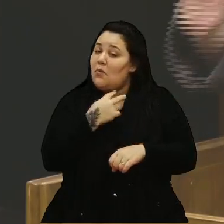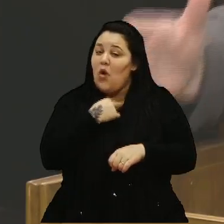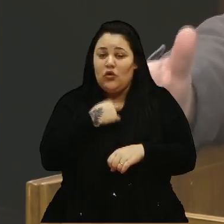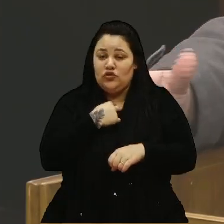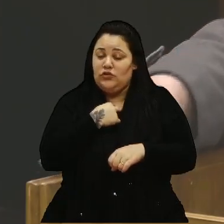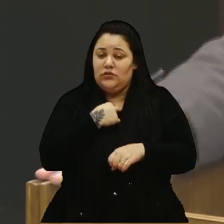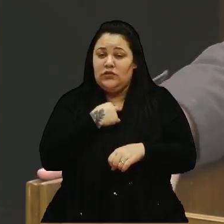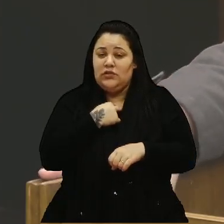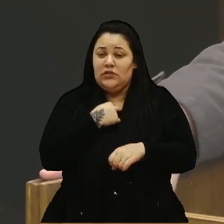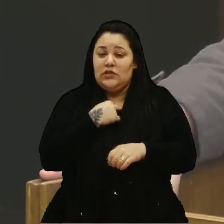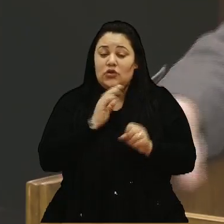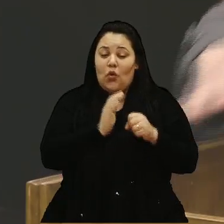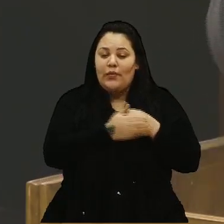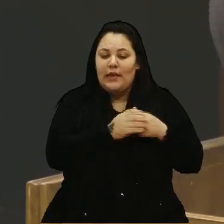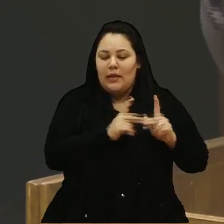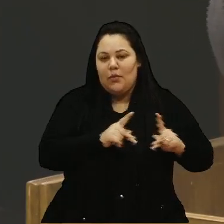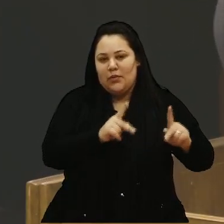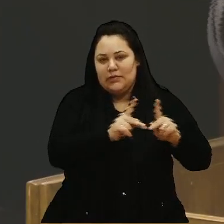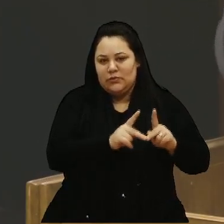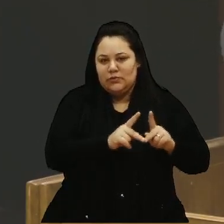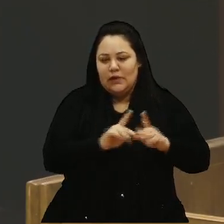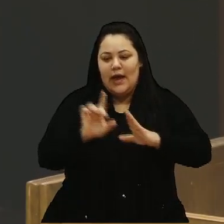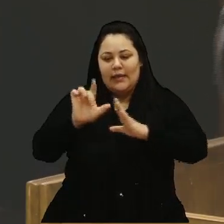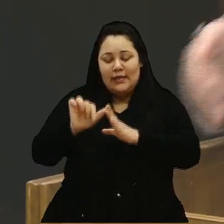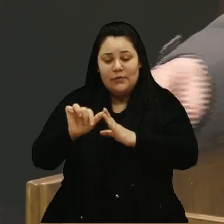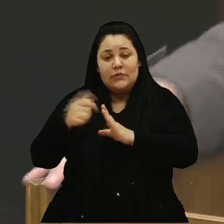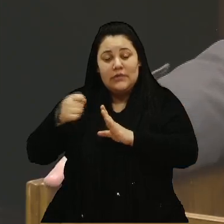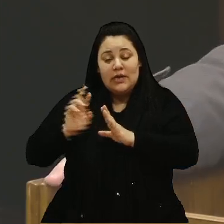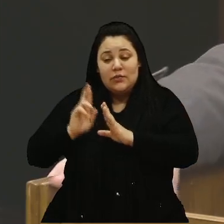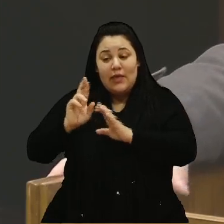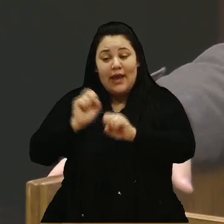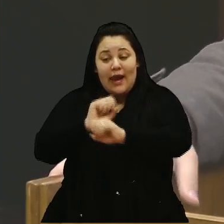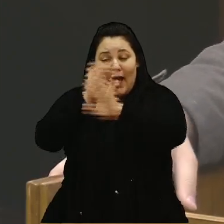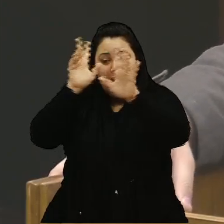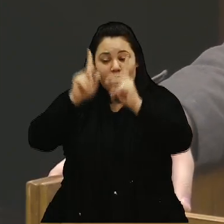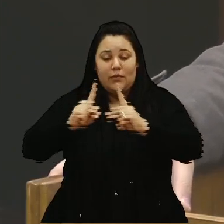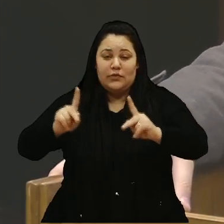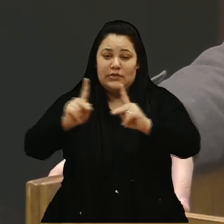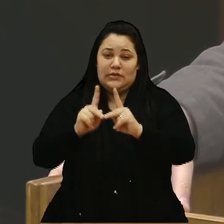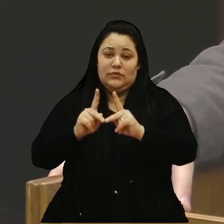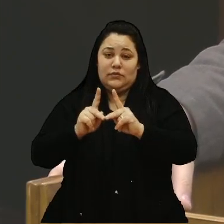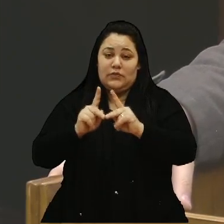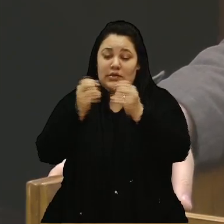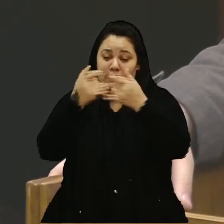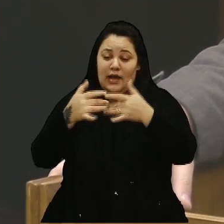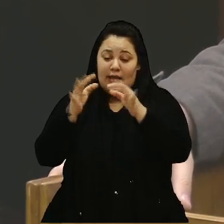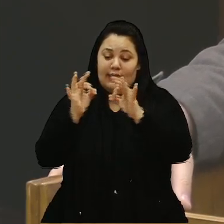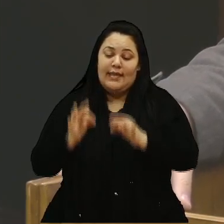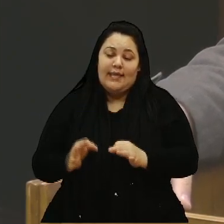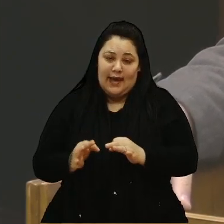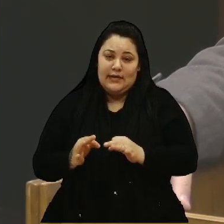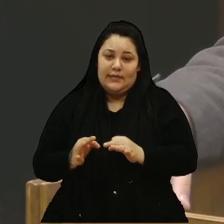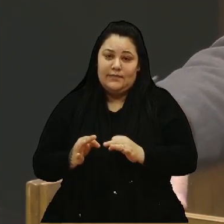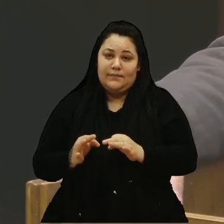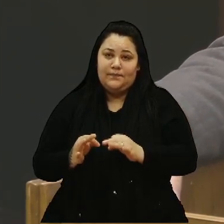aí, em cima de uma falta de esclarecimento, começa a surgir um monte de coisa que, às vezes, não é a explicação efetiva e razoável